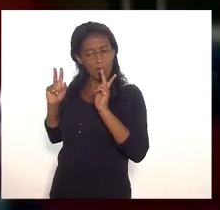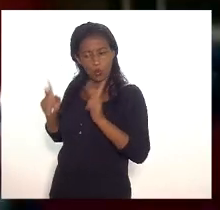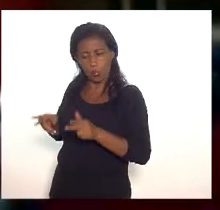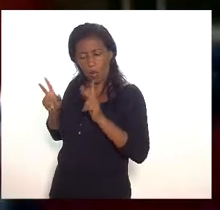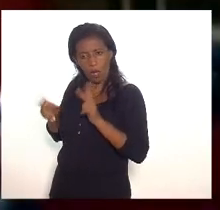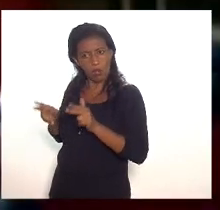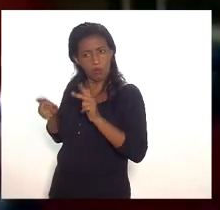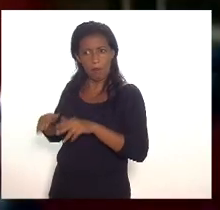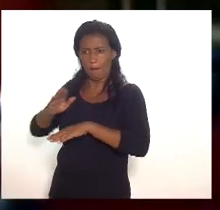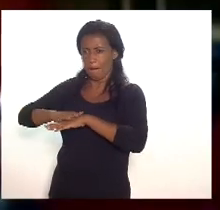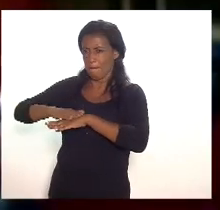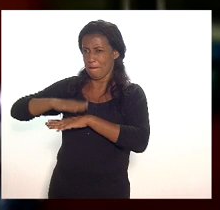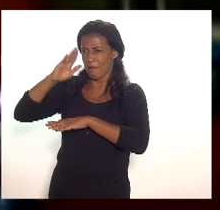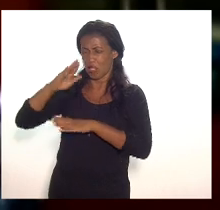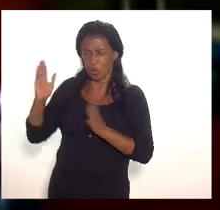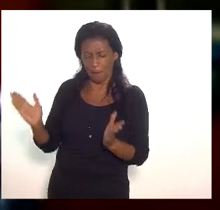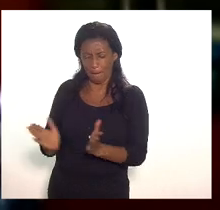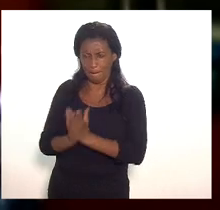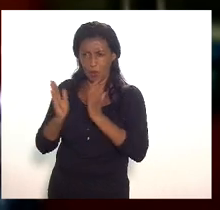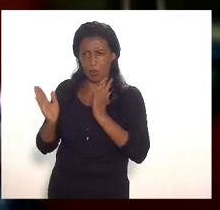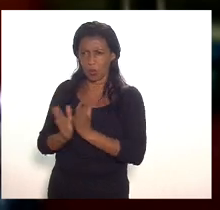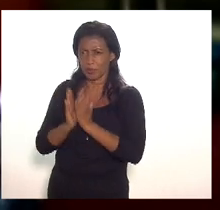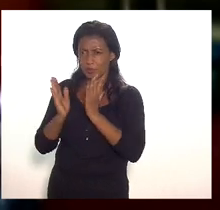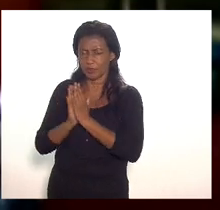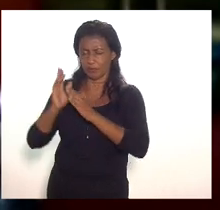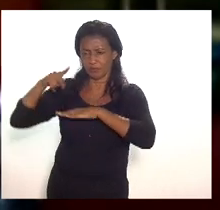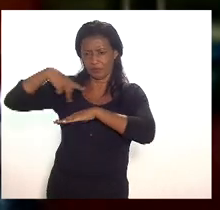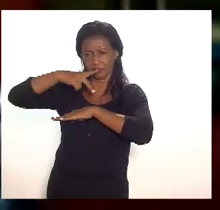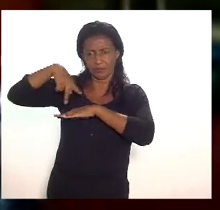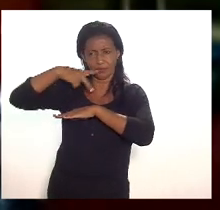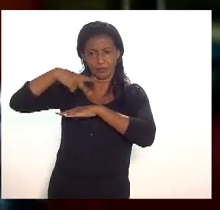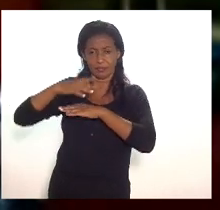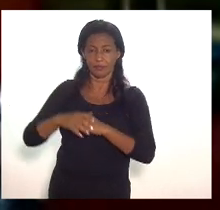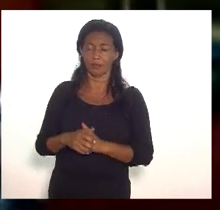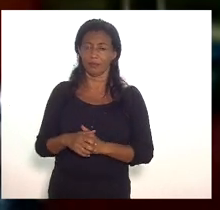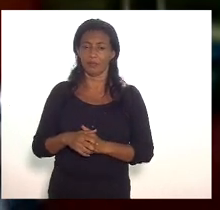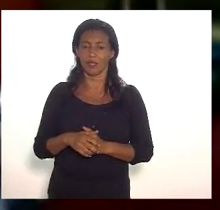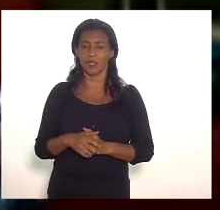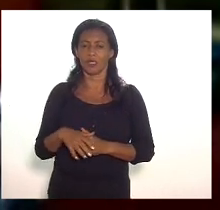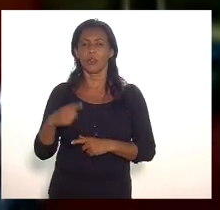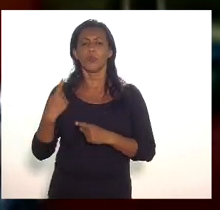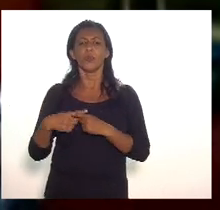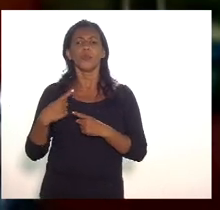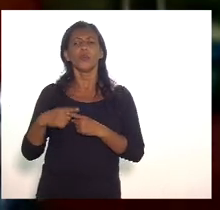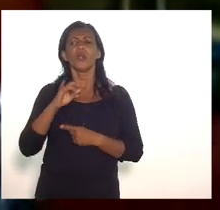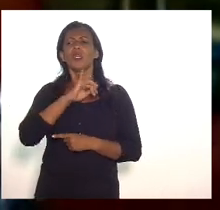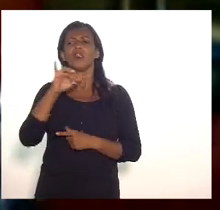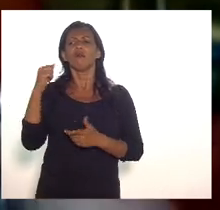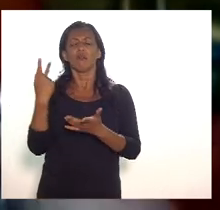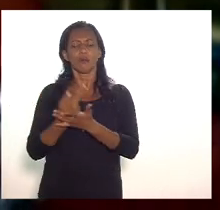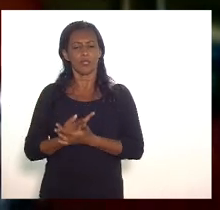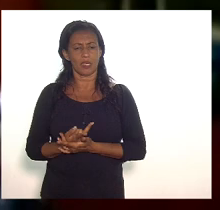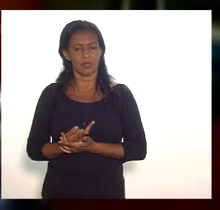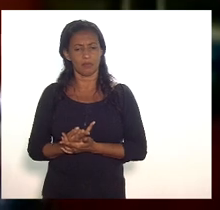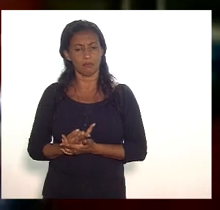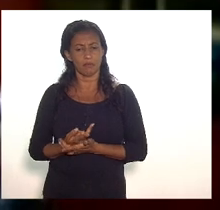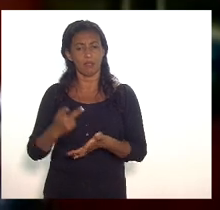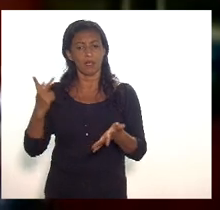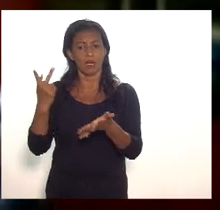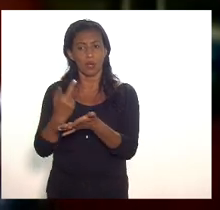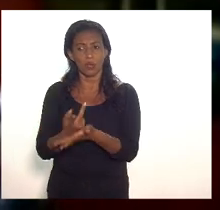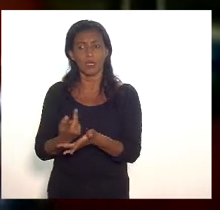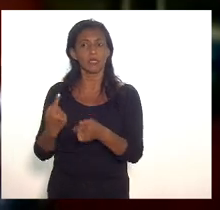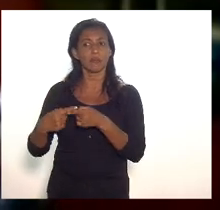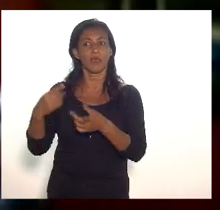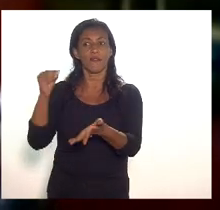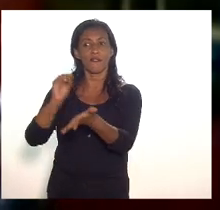pobre deste país. Né? Então, há uma coisa que... Por que, que isto acontece? Isto acontece por